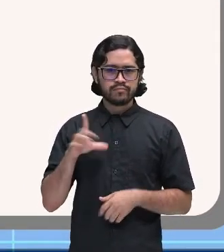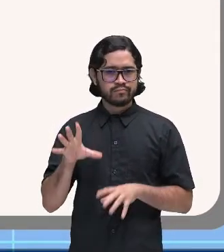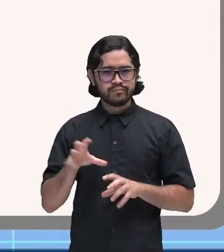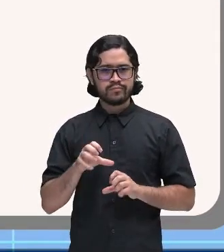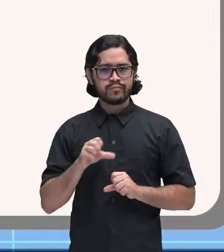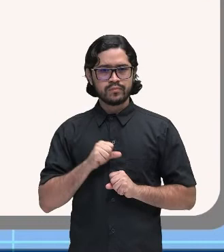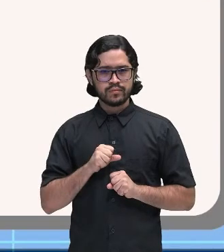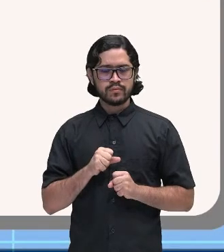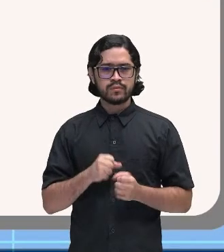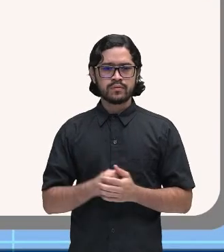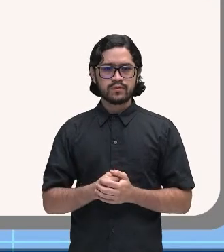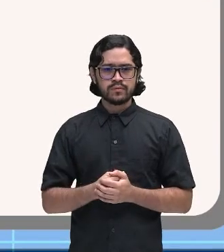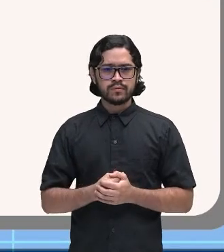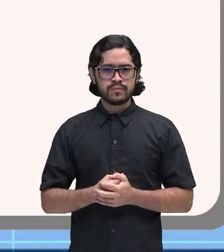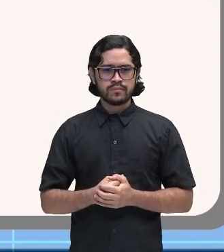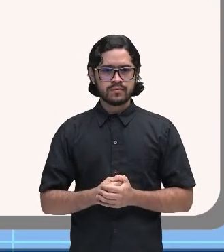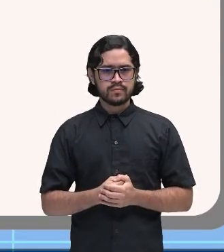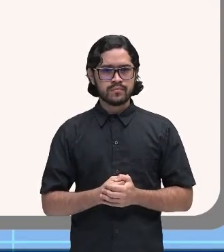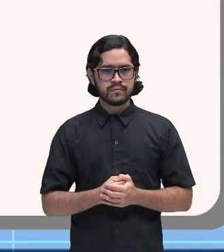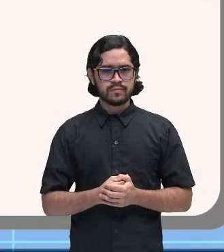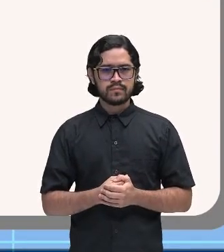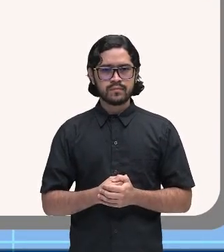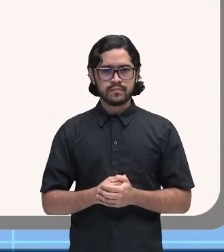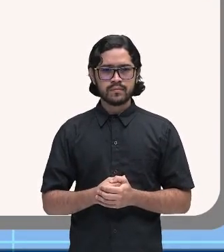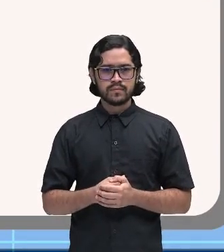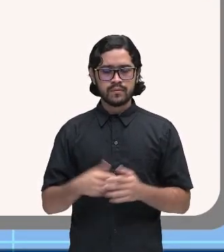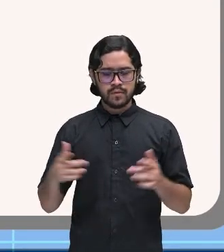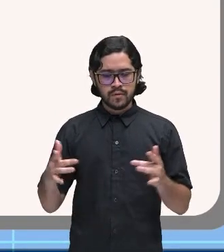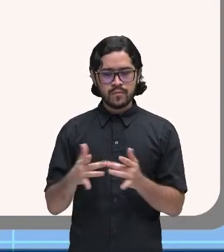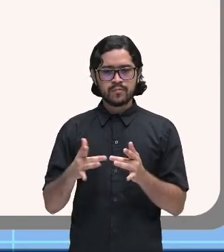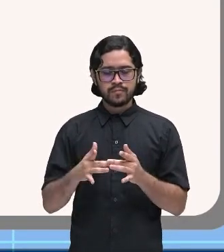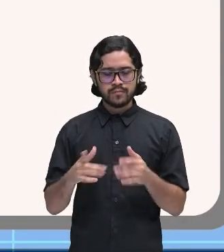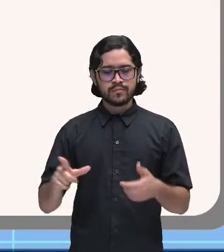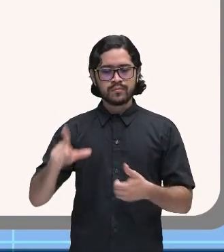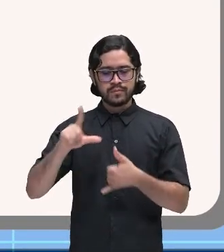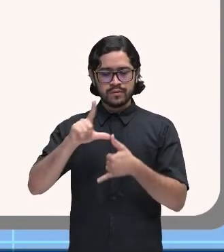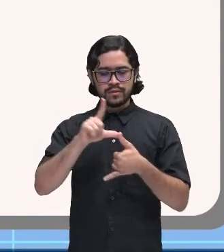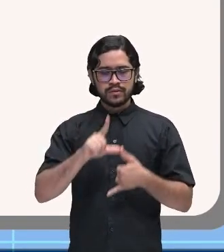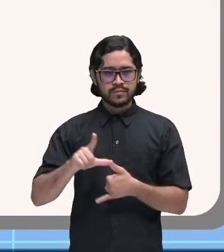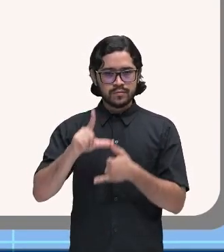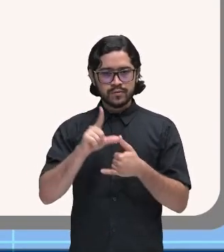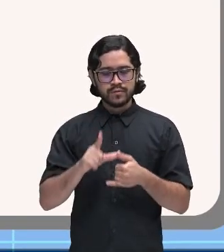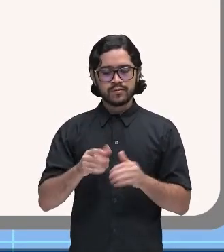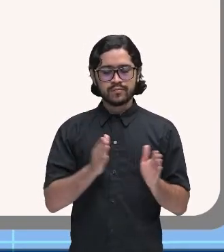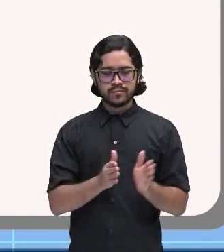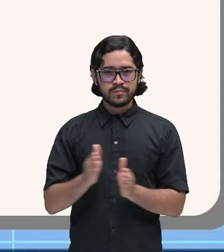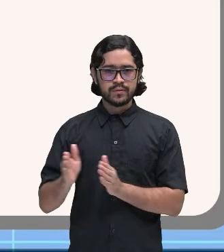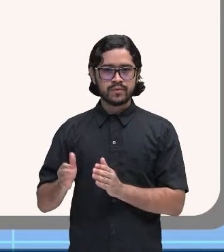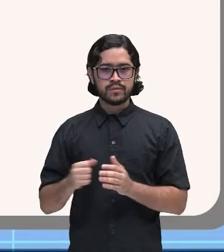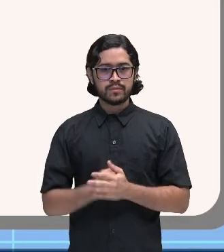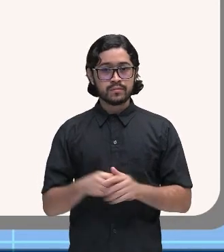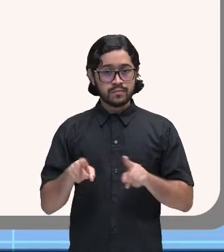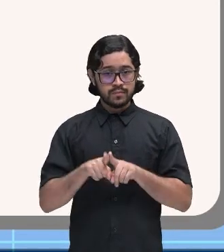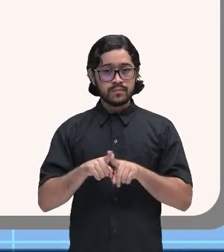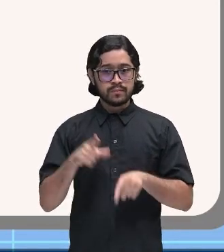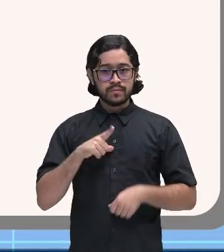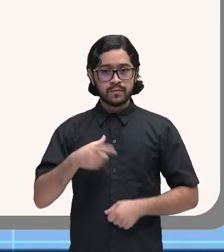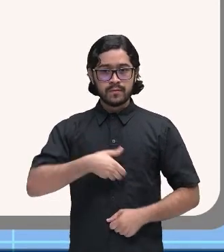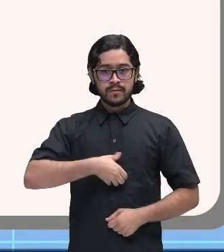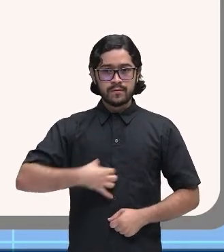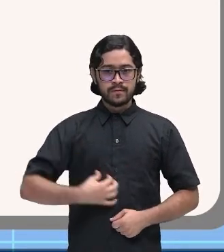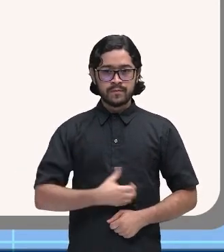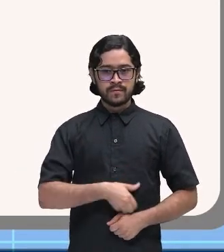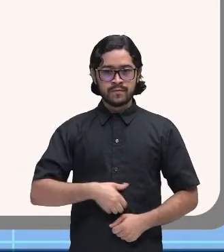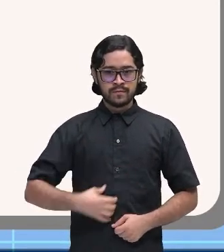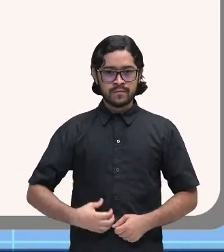trajeto dos lipídios. E para finalizar, nós temos o intestino grosso, que é constituído por 3 partes, mas aí a gente não